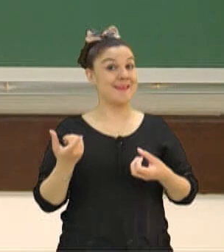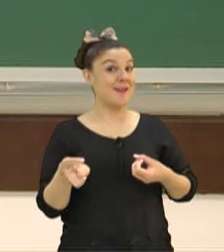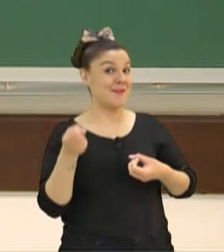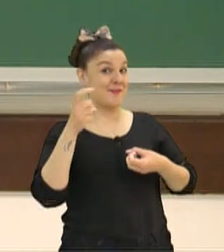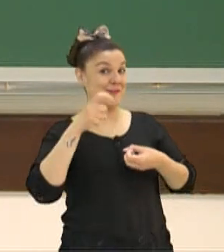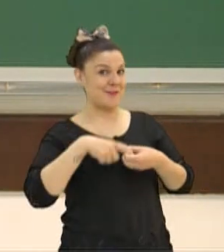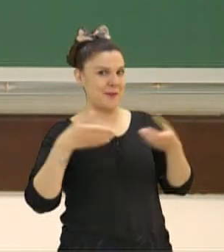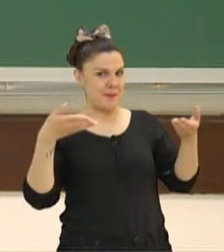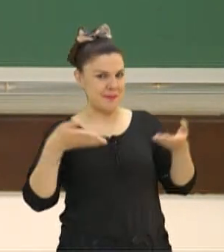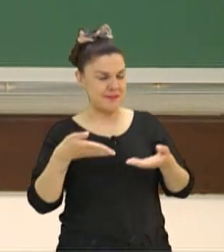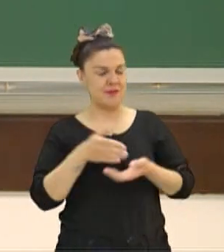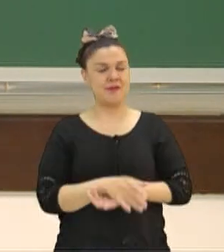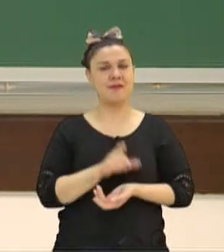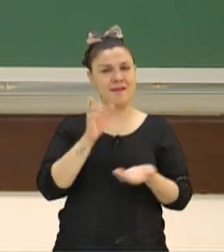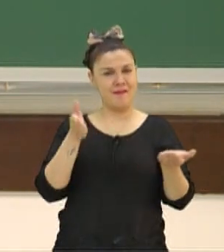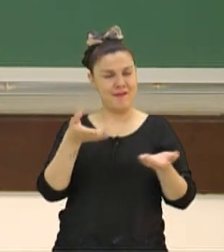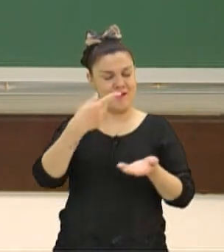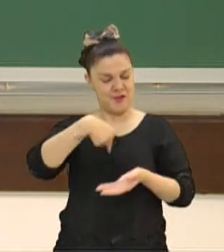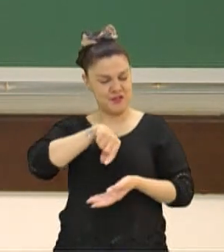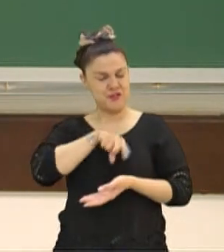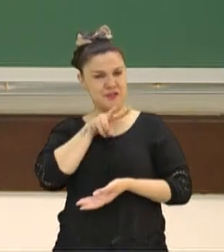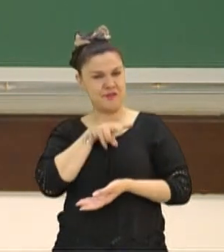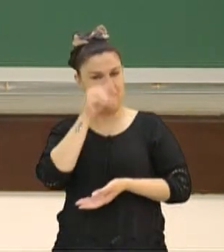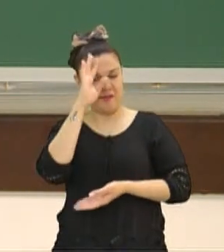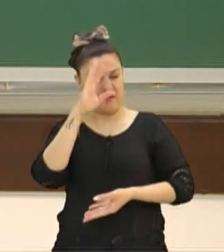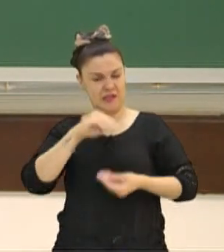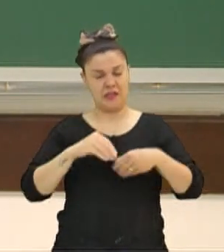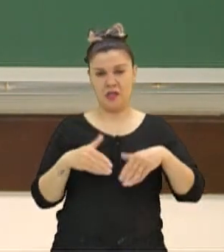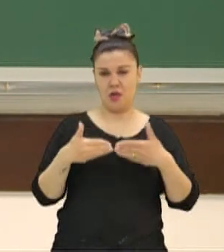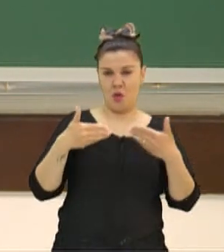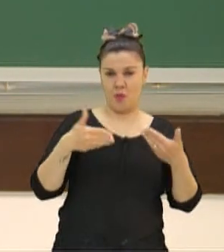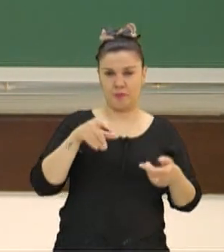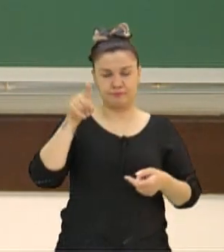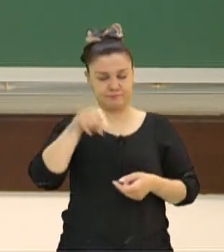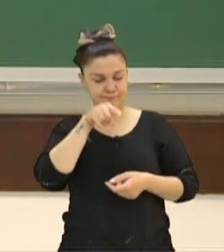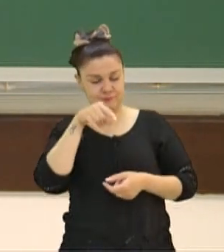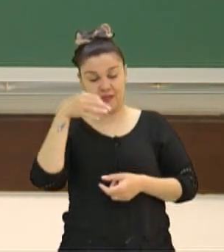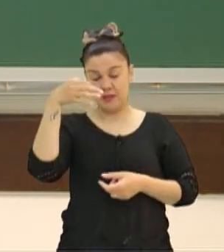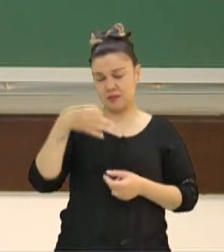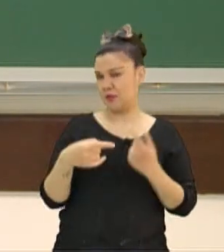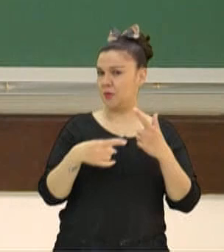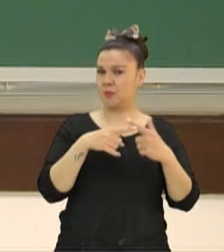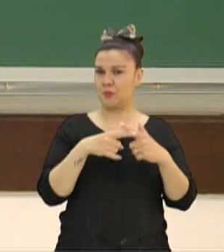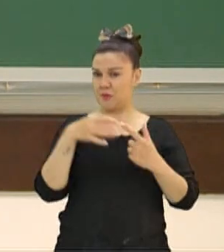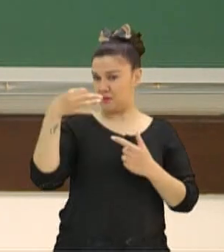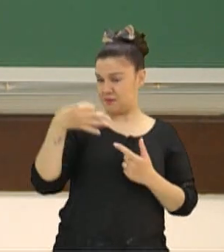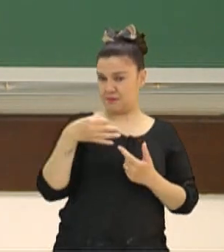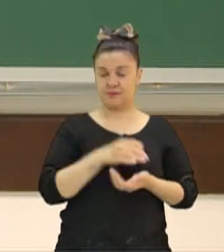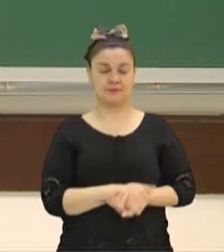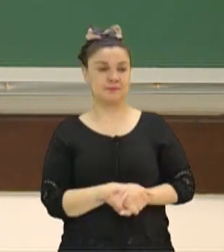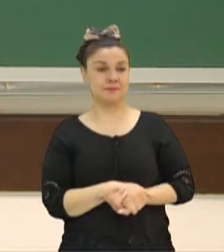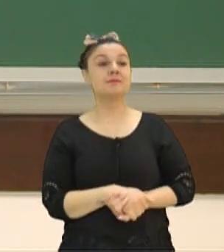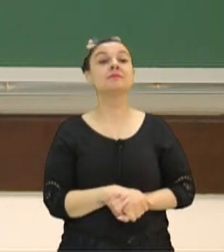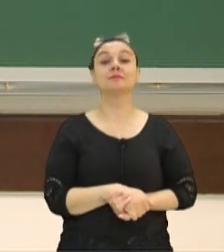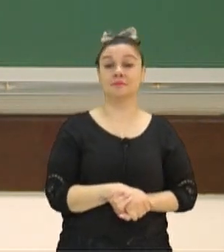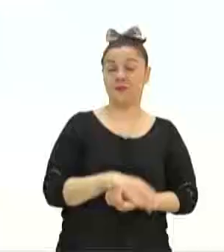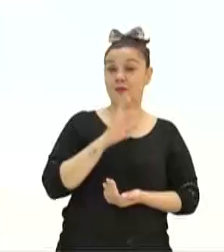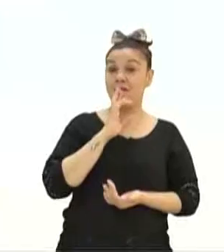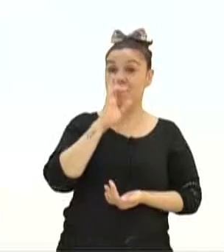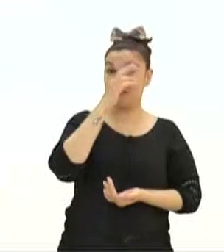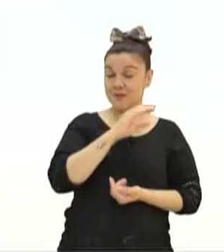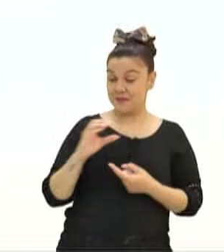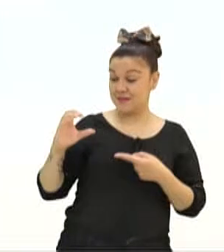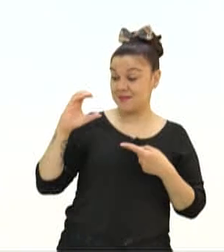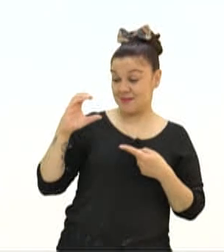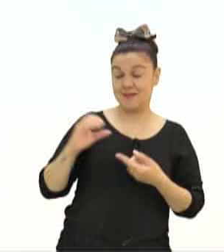Estamos de volta, galera! E agora a gente vai entender qual era a alternativa certa e por que ela estava certa. A resposta era